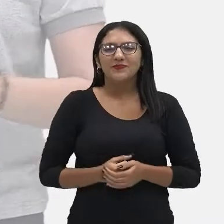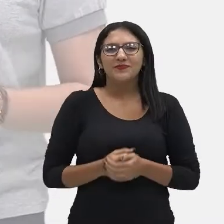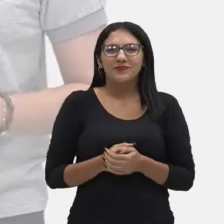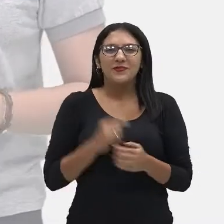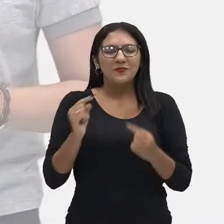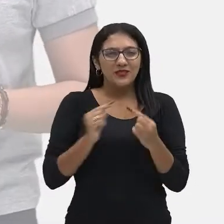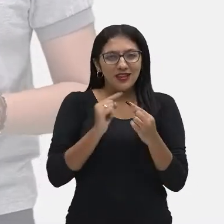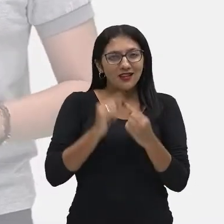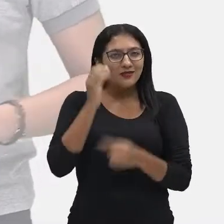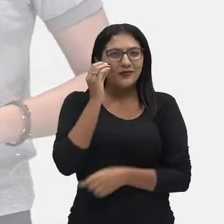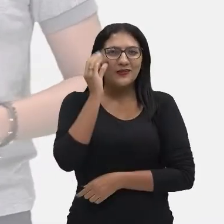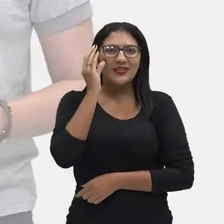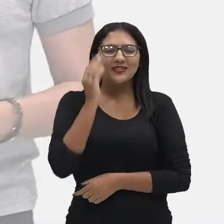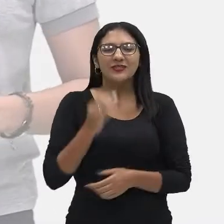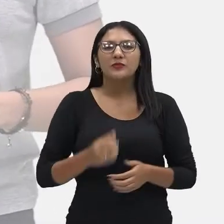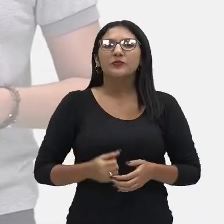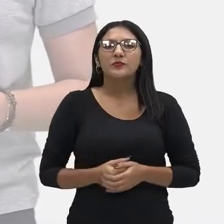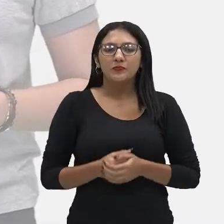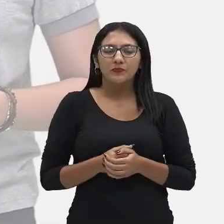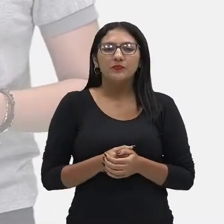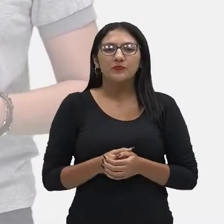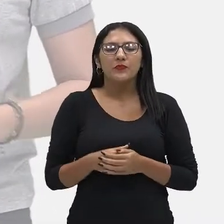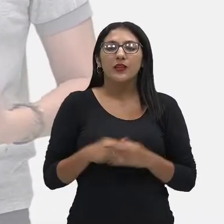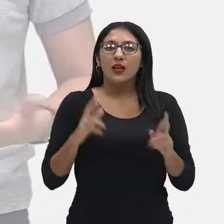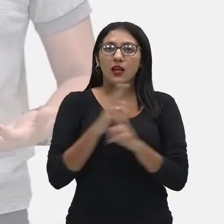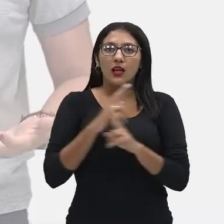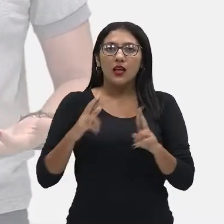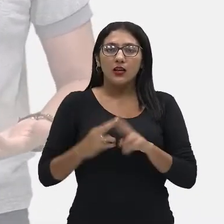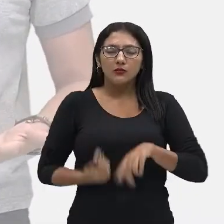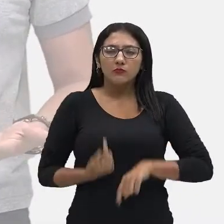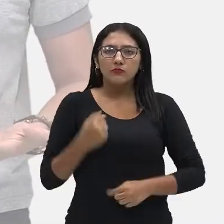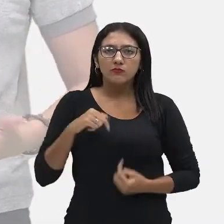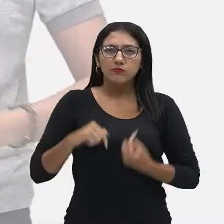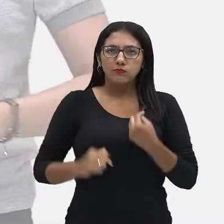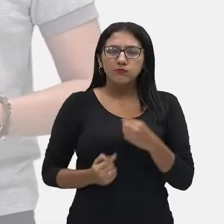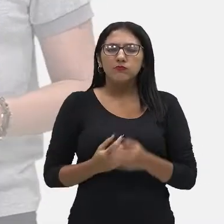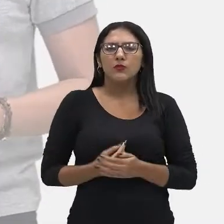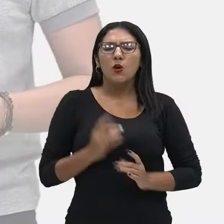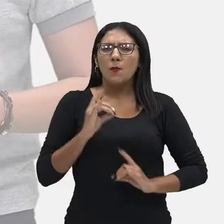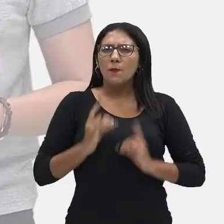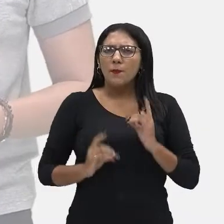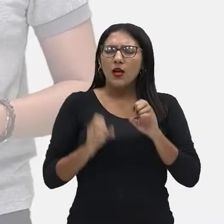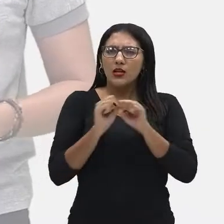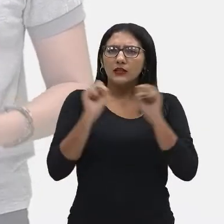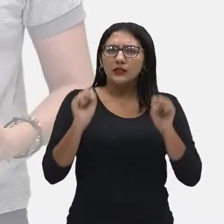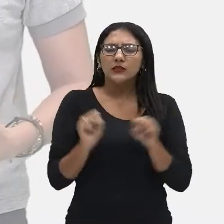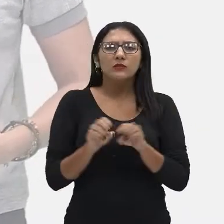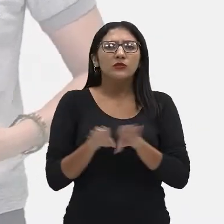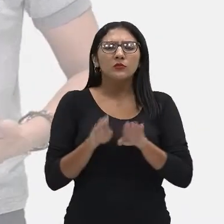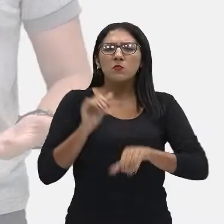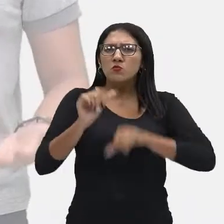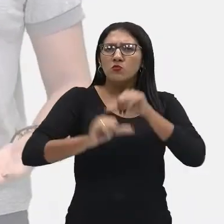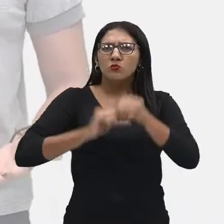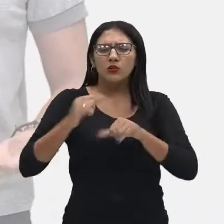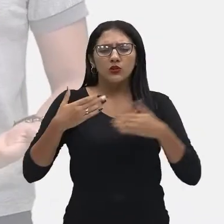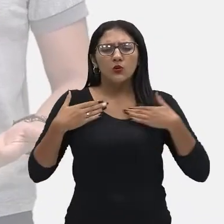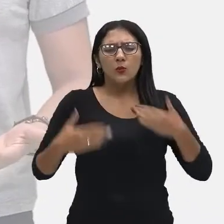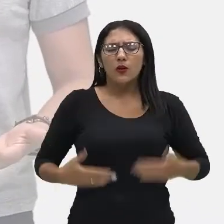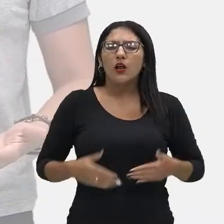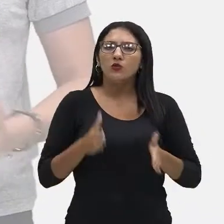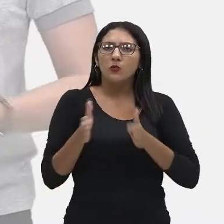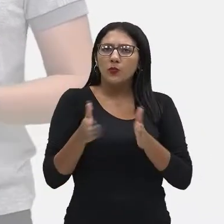de conhecimento, mecanismos reprodutivos, sistema endócrino, mudanças no corpo humano